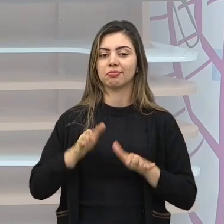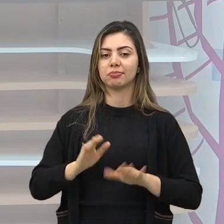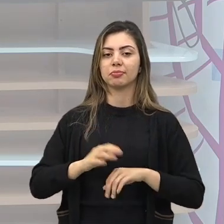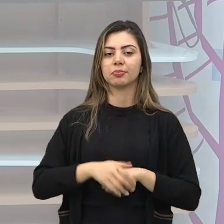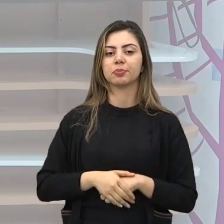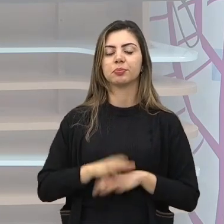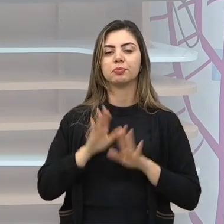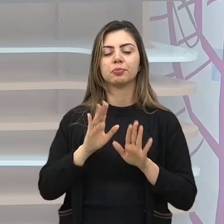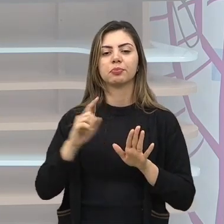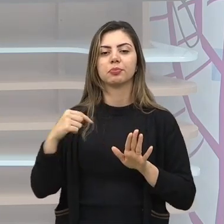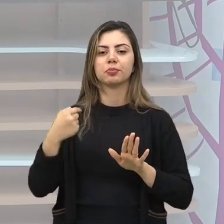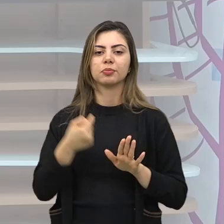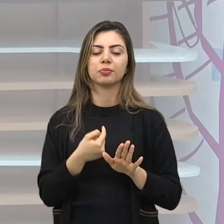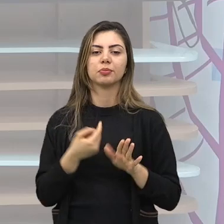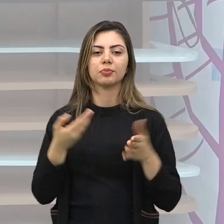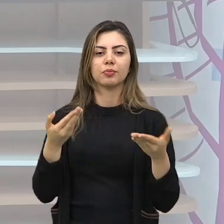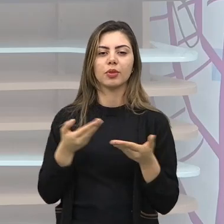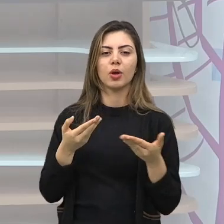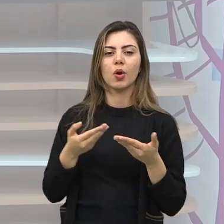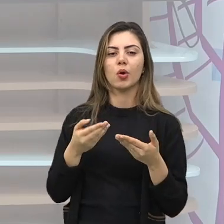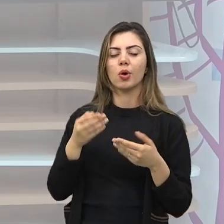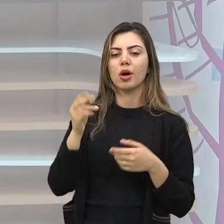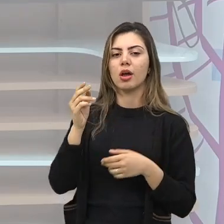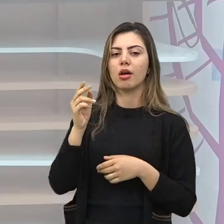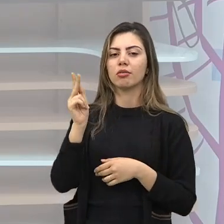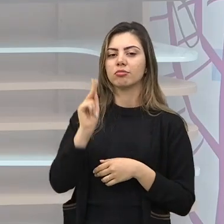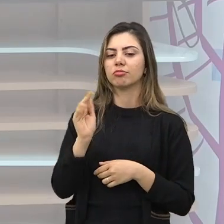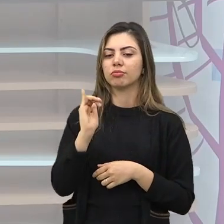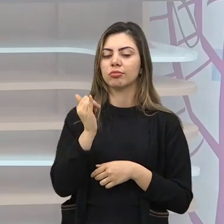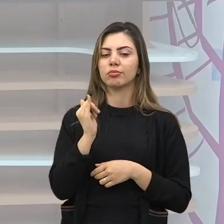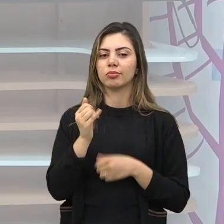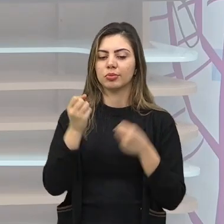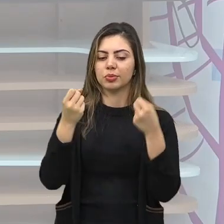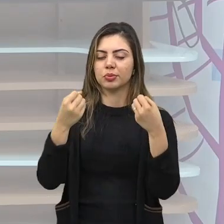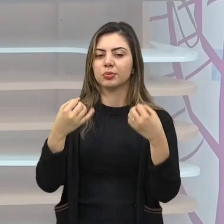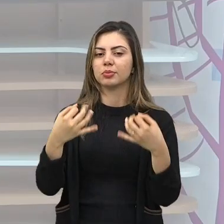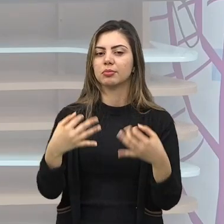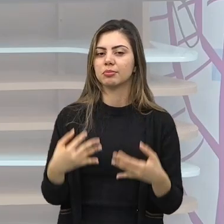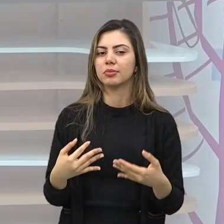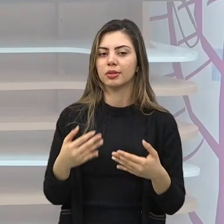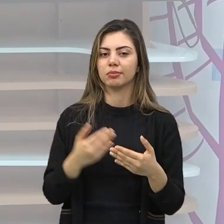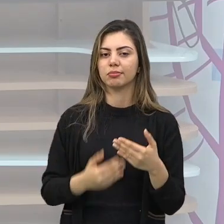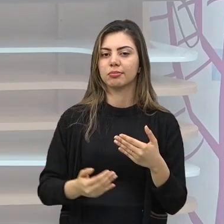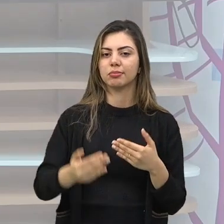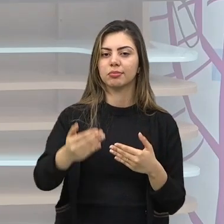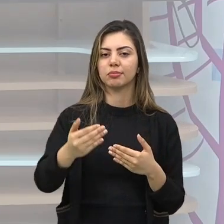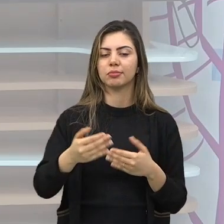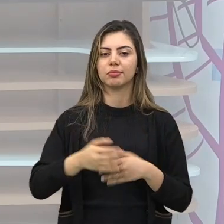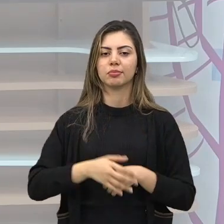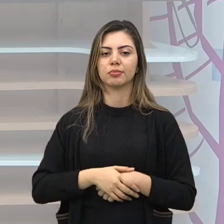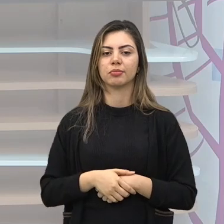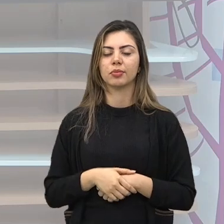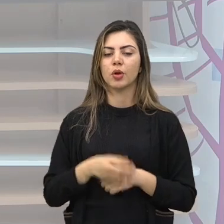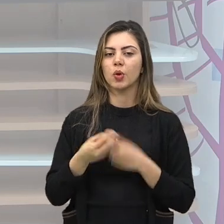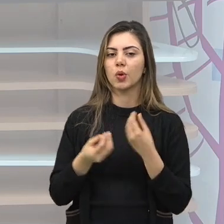nós estamos definindo o conto, vamos continuar com o nosso desenvolvimento